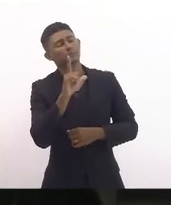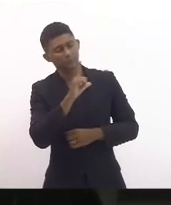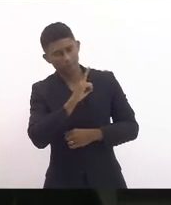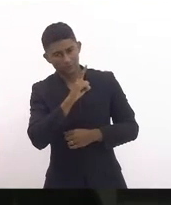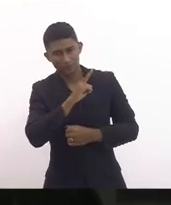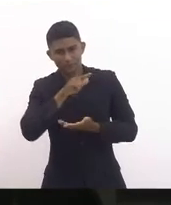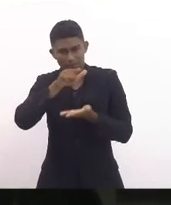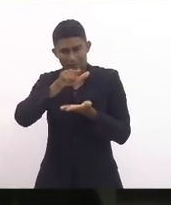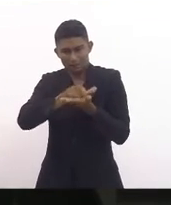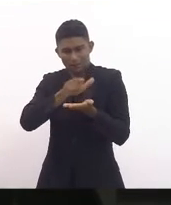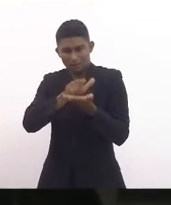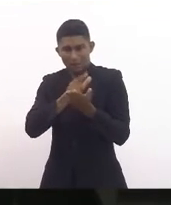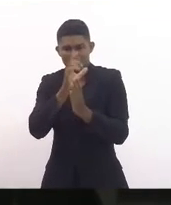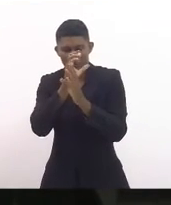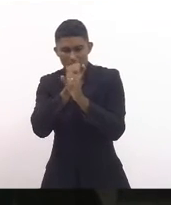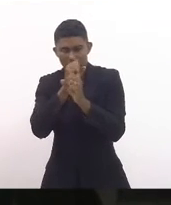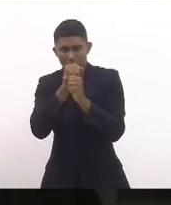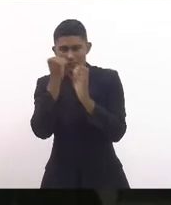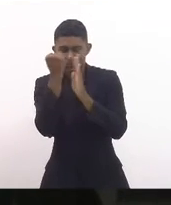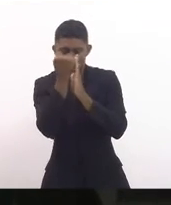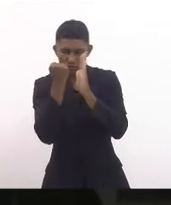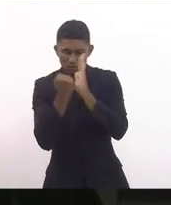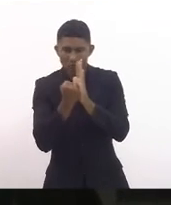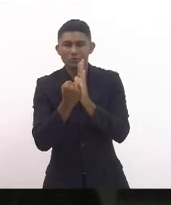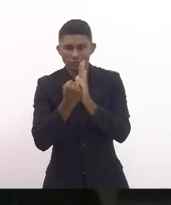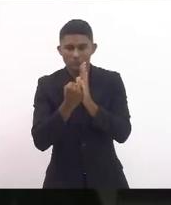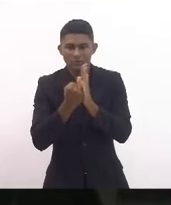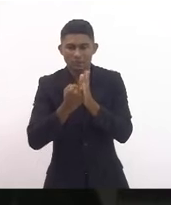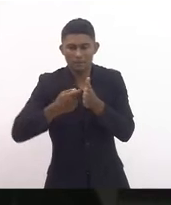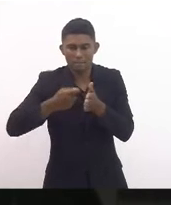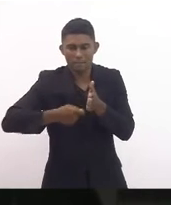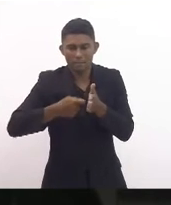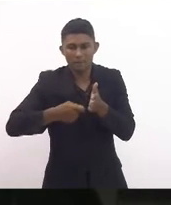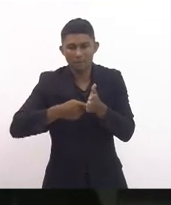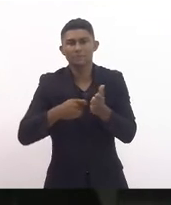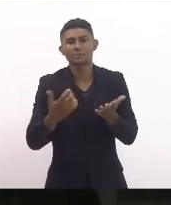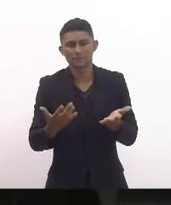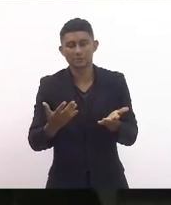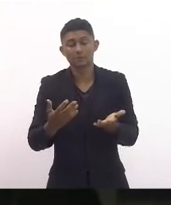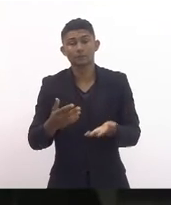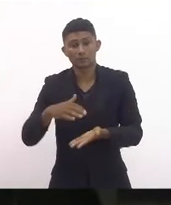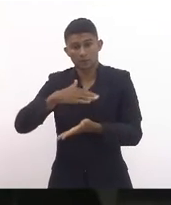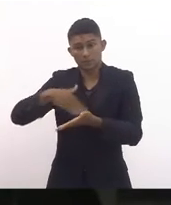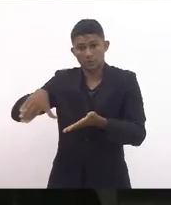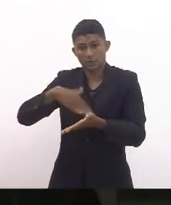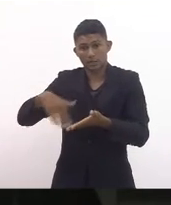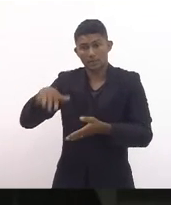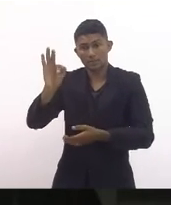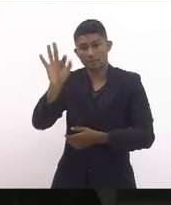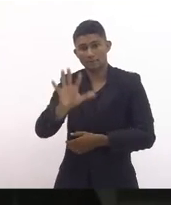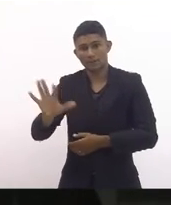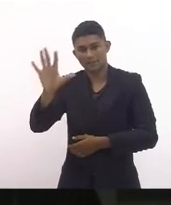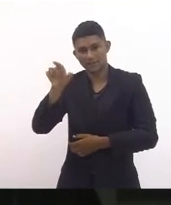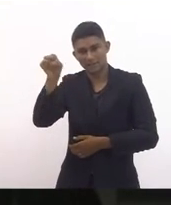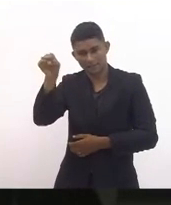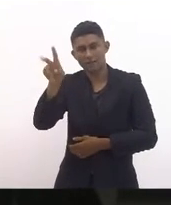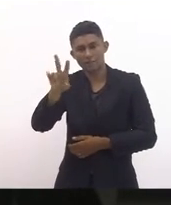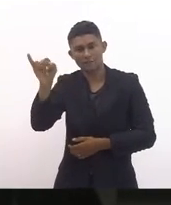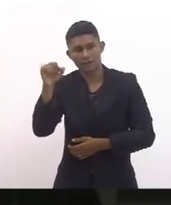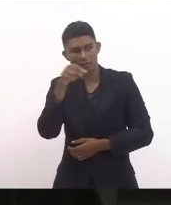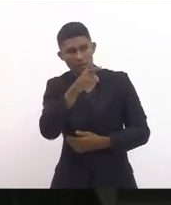fiscais eletrônicas por segmento da economia que a secretaria da fazenda dispõe